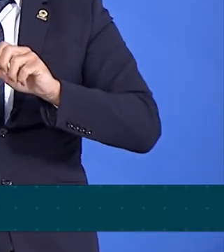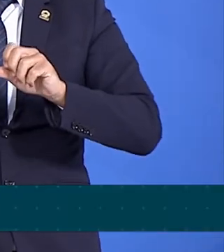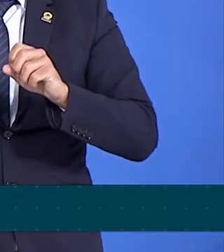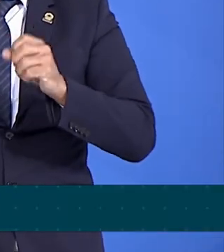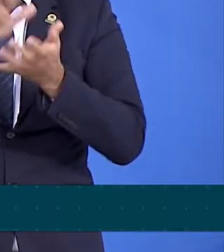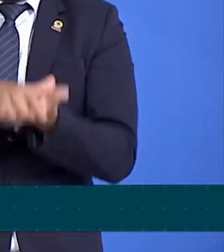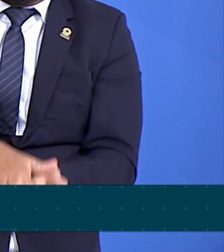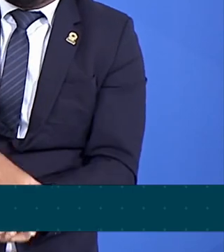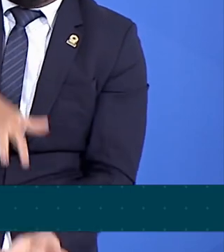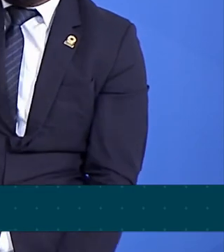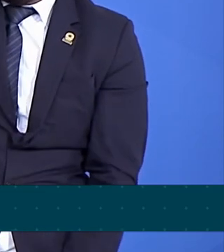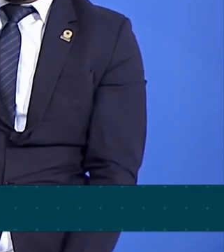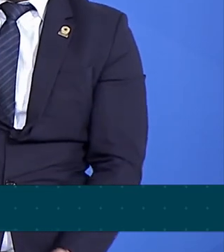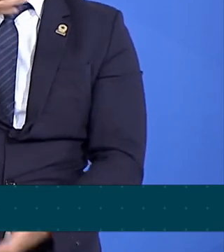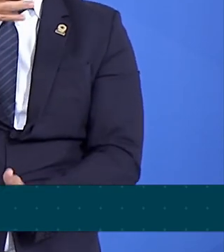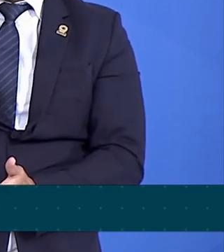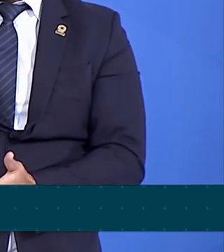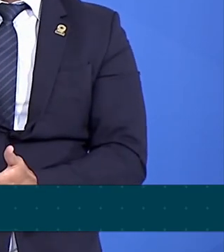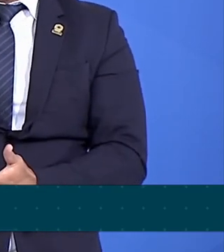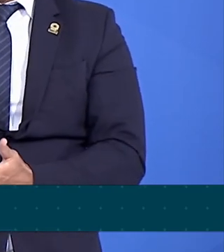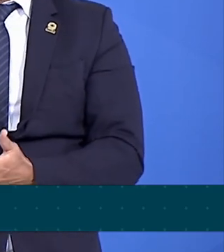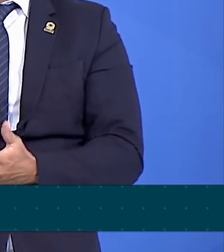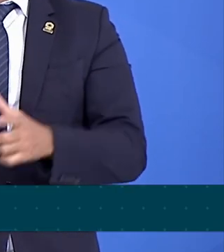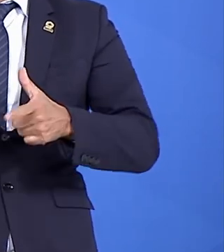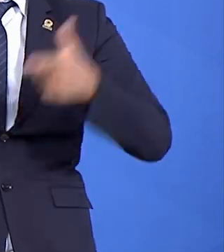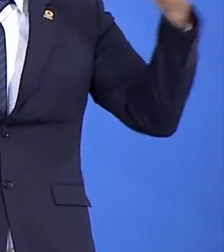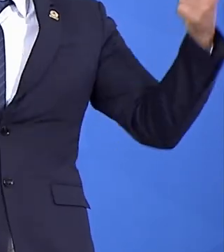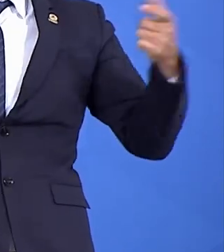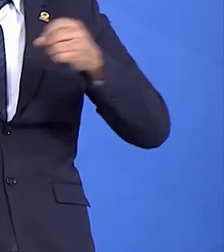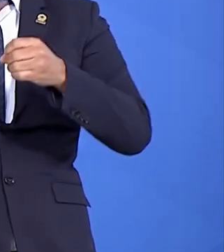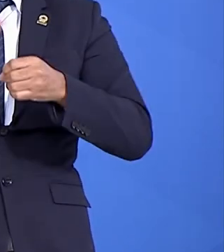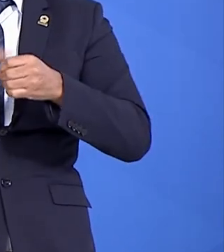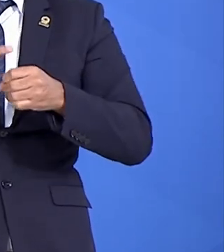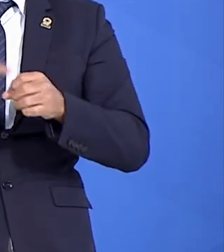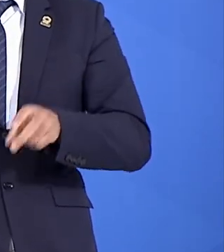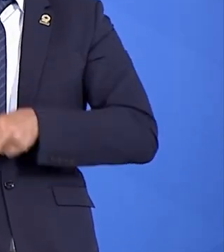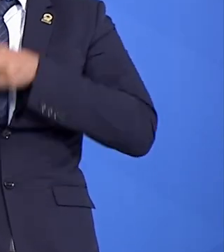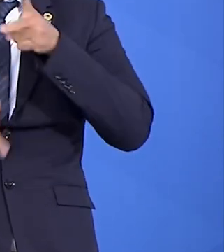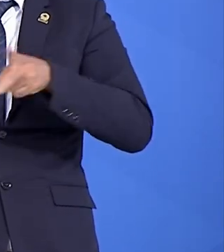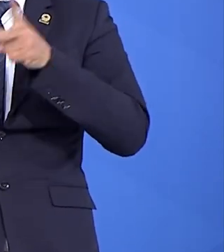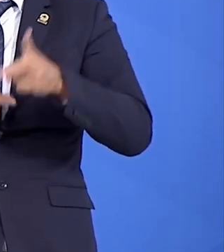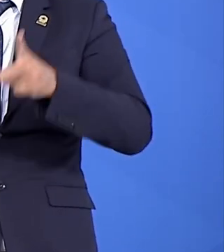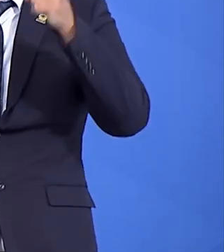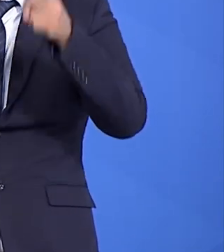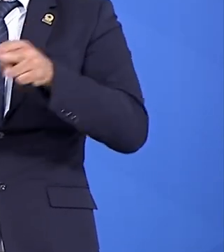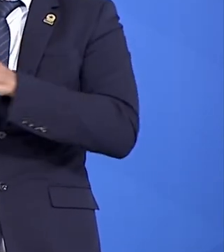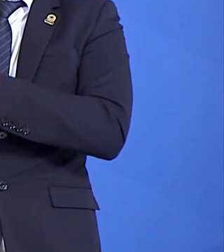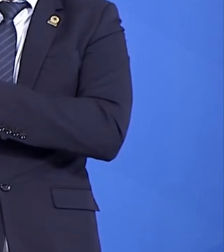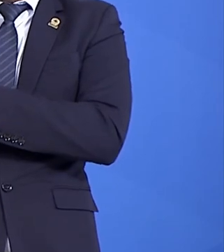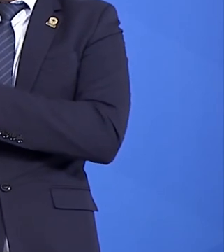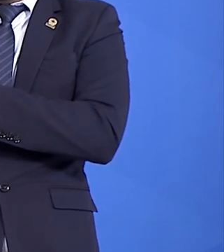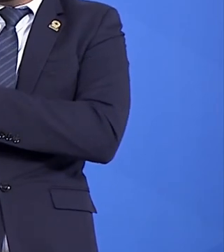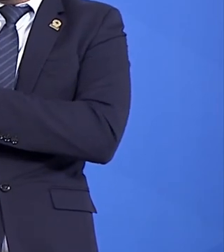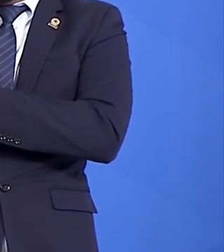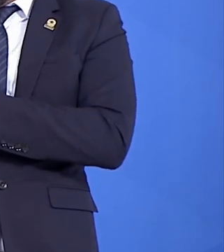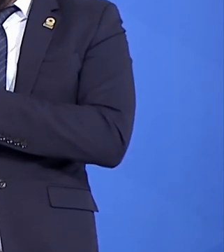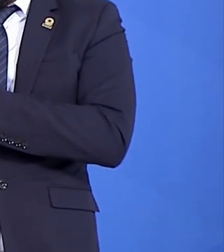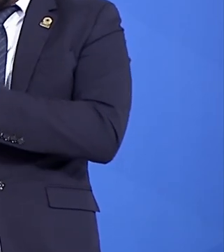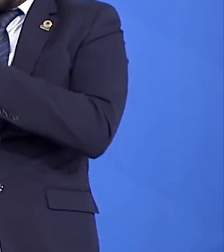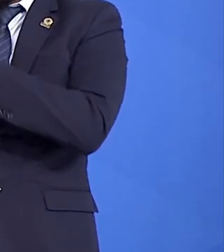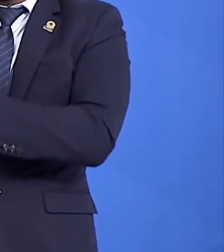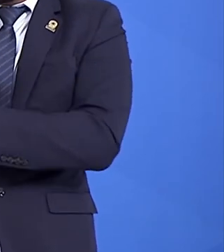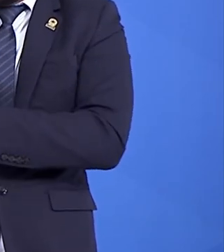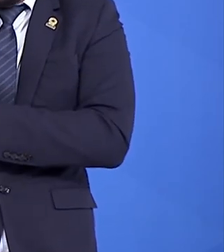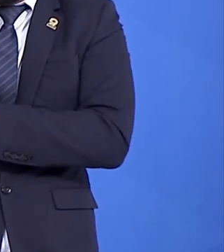elevada. As 400 maiores municípios de população igual ou superior a 80 mil pessoas, totalizando 60